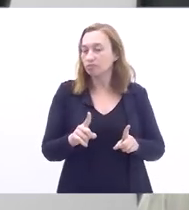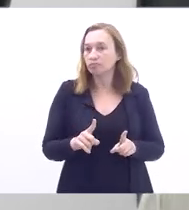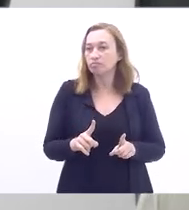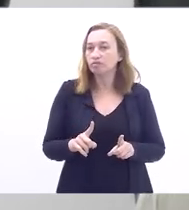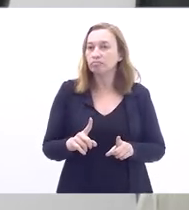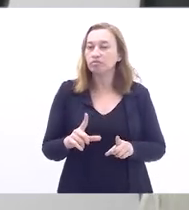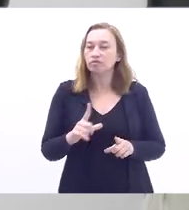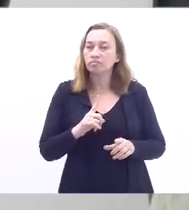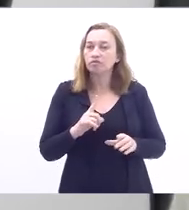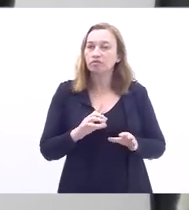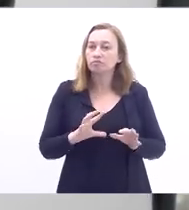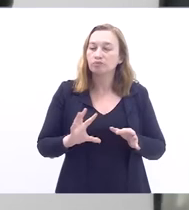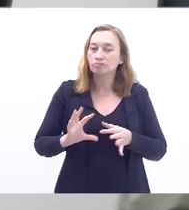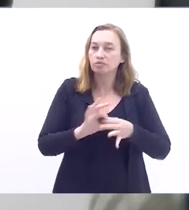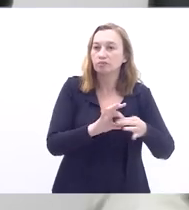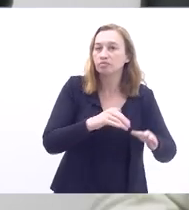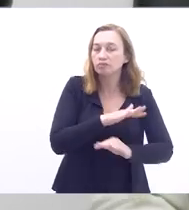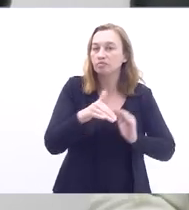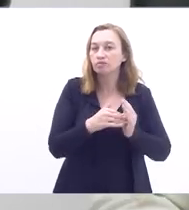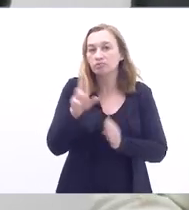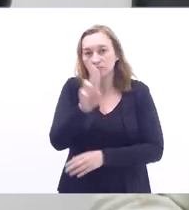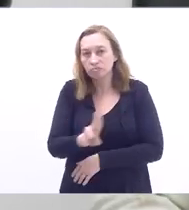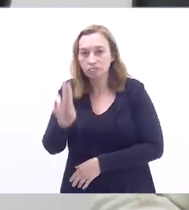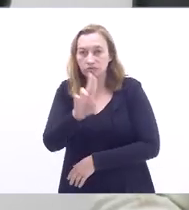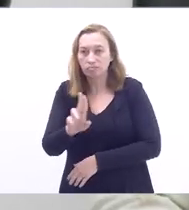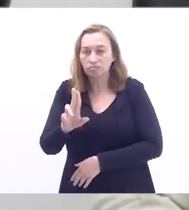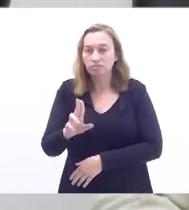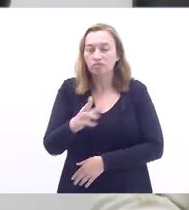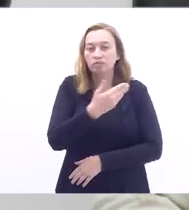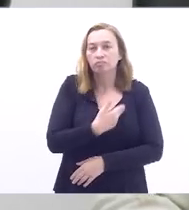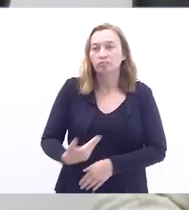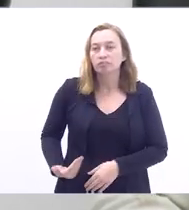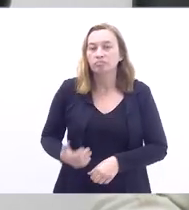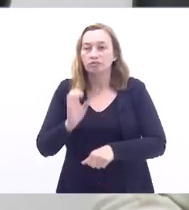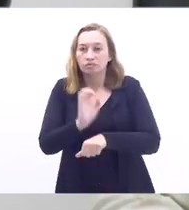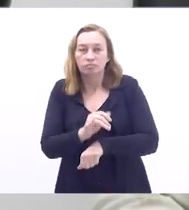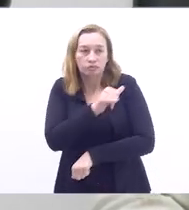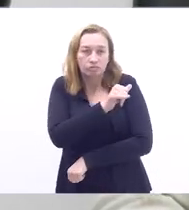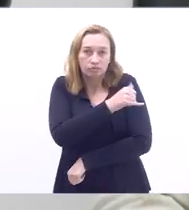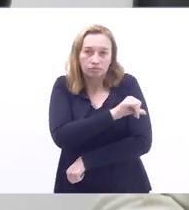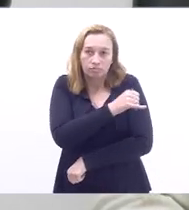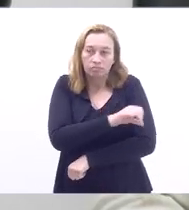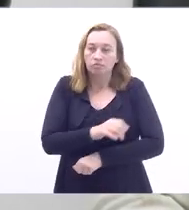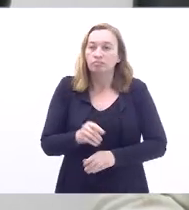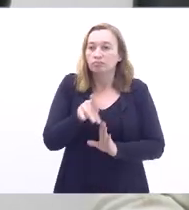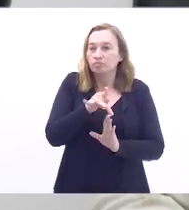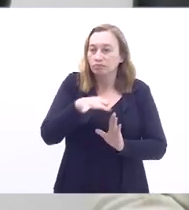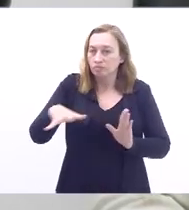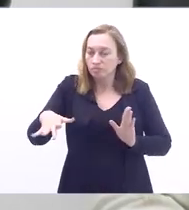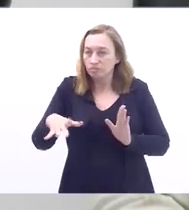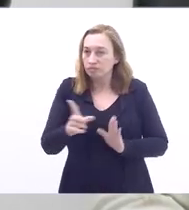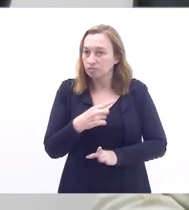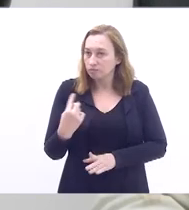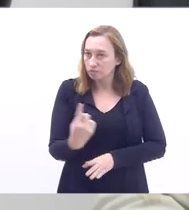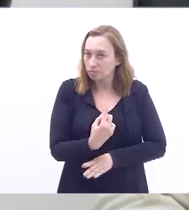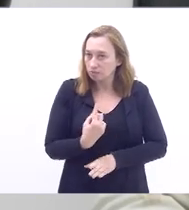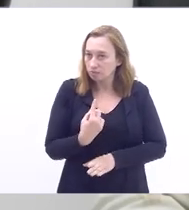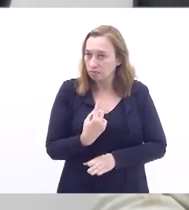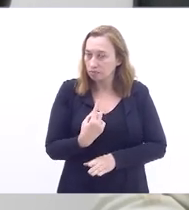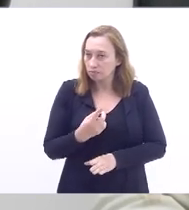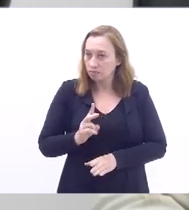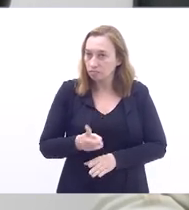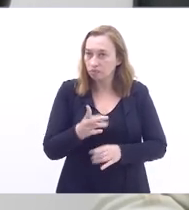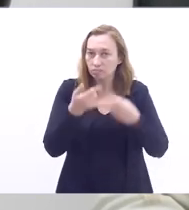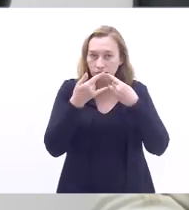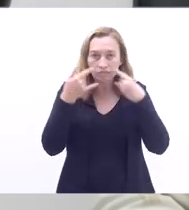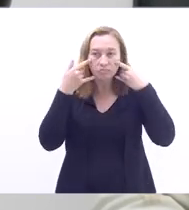disso a gente tem uma interação com todas as Universidades públicas do Estado do Rio de Janeiro o protocolo da gente tem mantendo